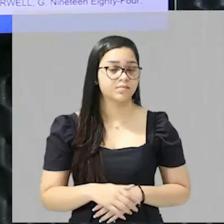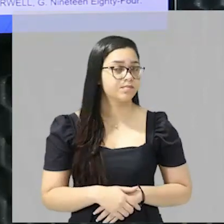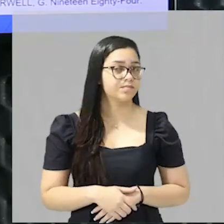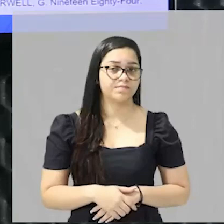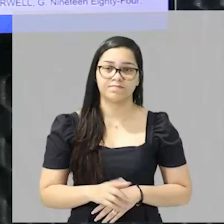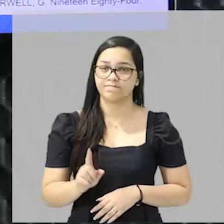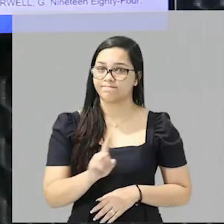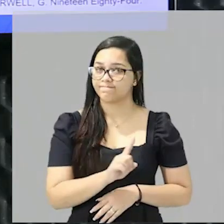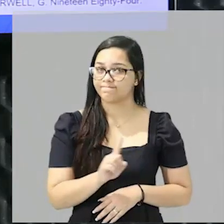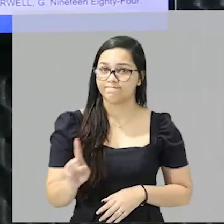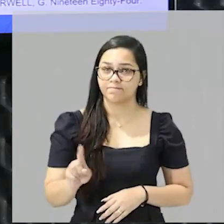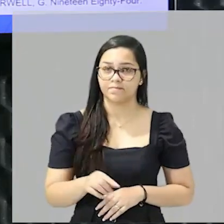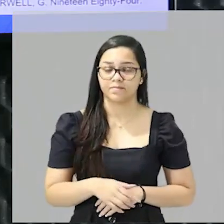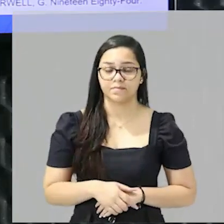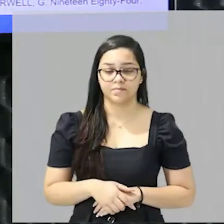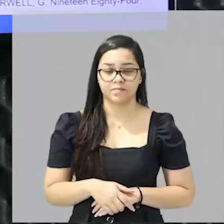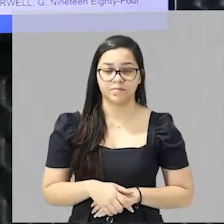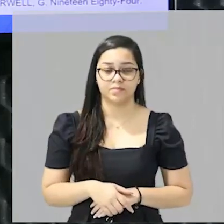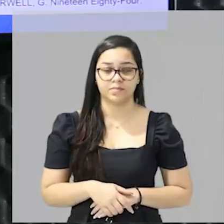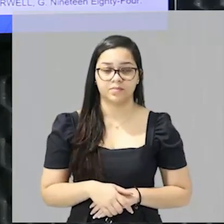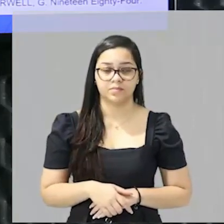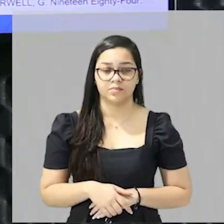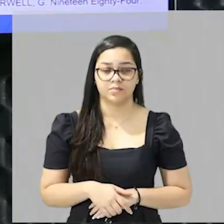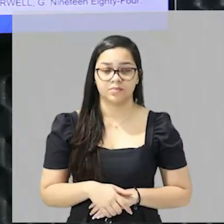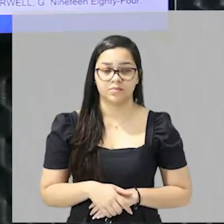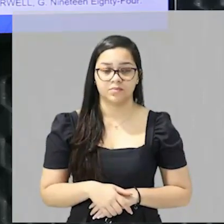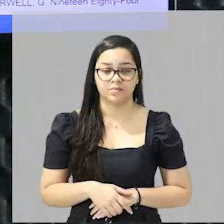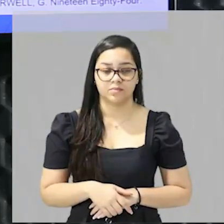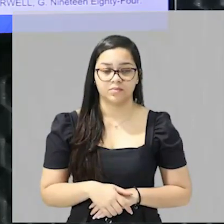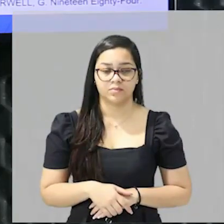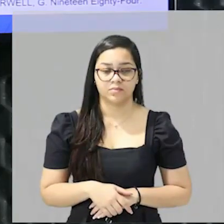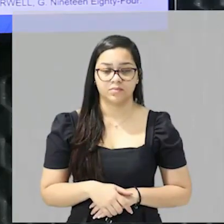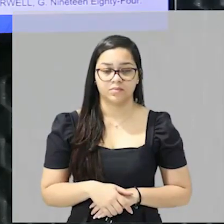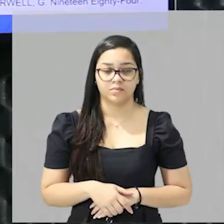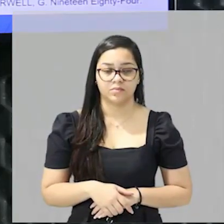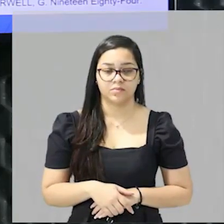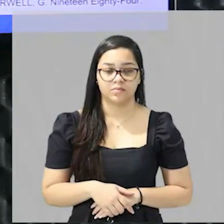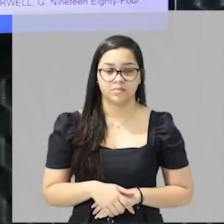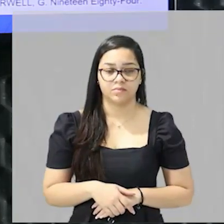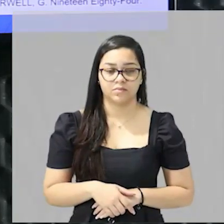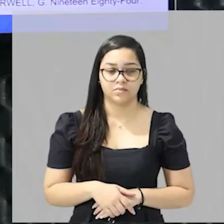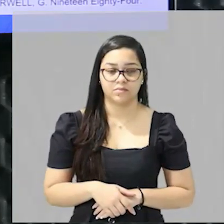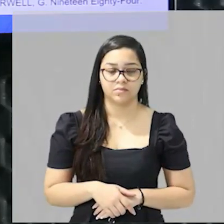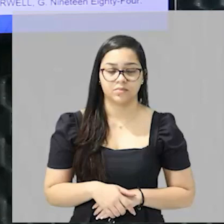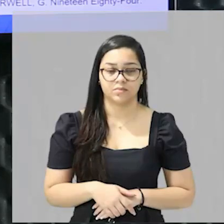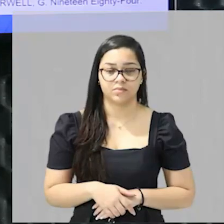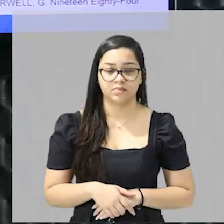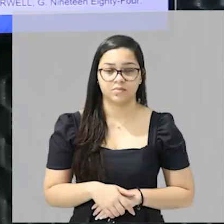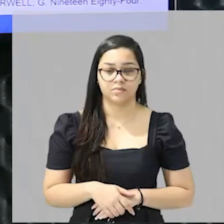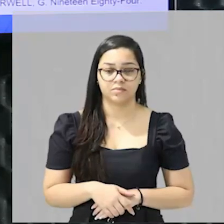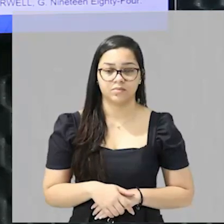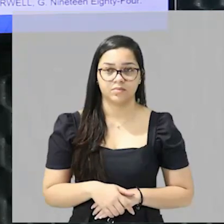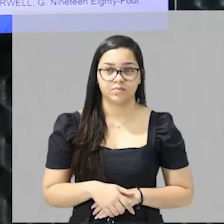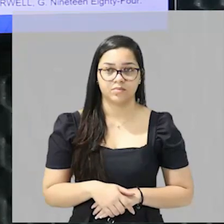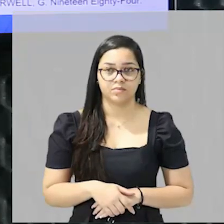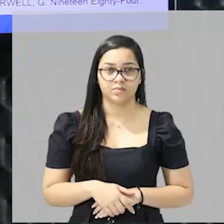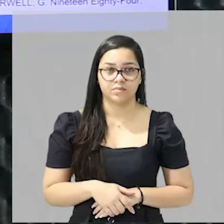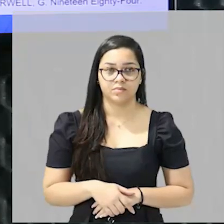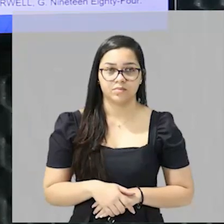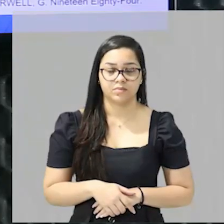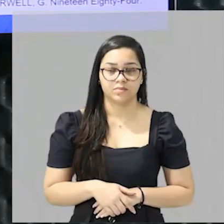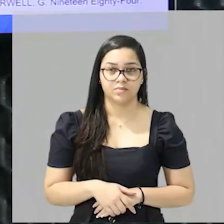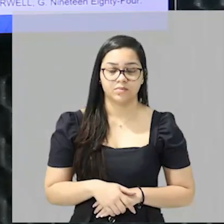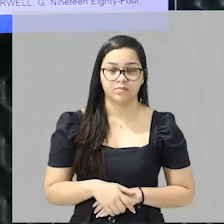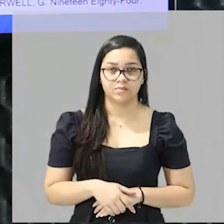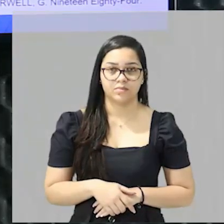não seco, não, na opinião da pessoa para a qual ele perguntou. Then, where does the past exist, if at